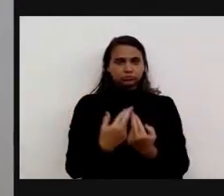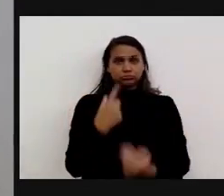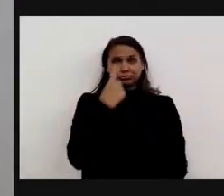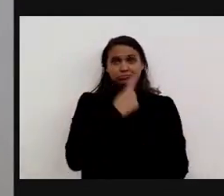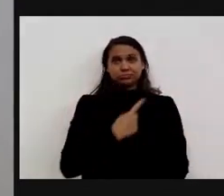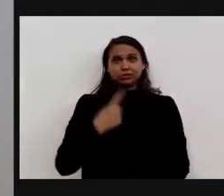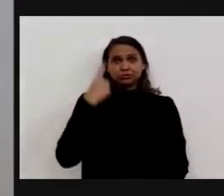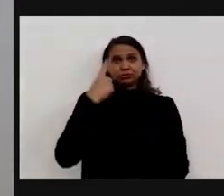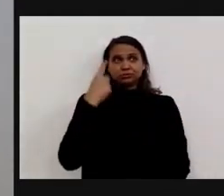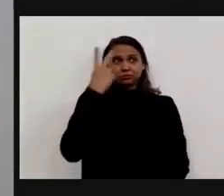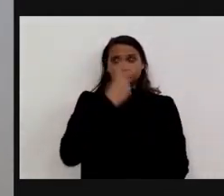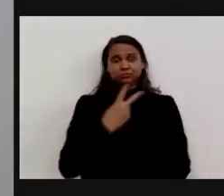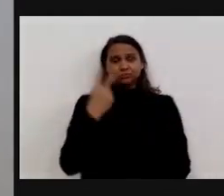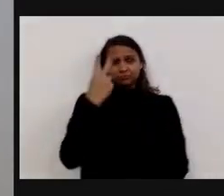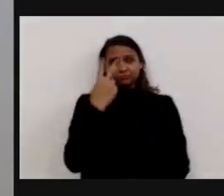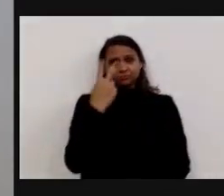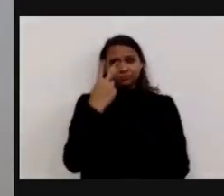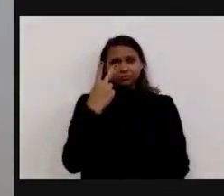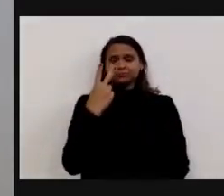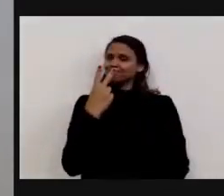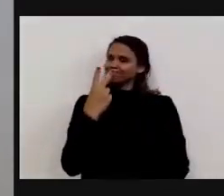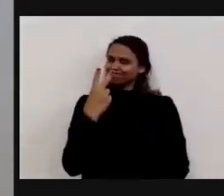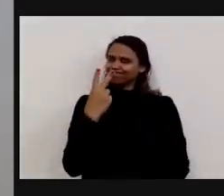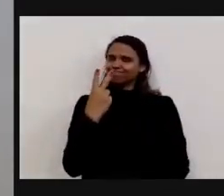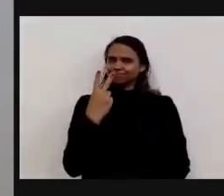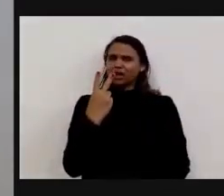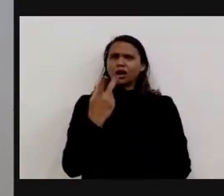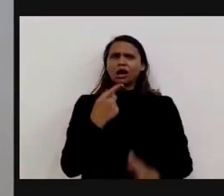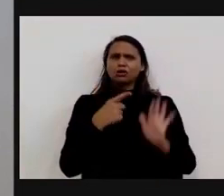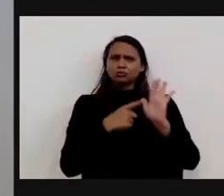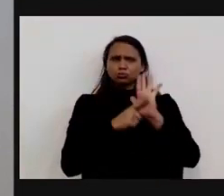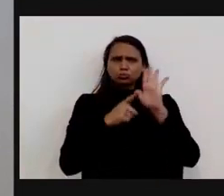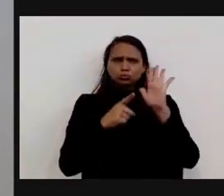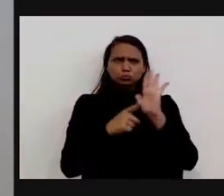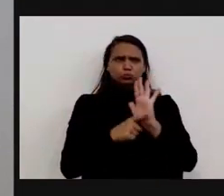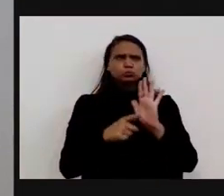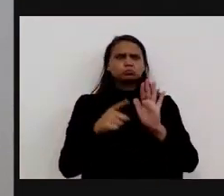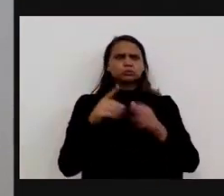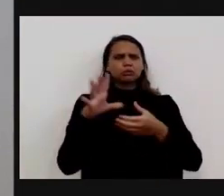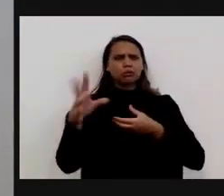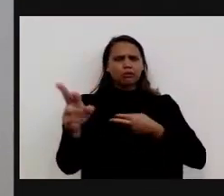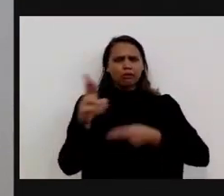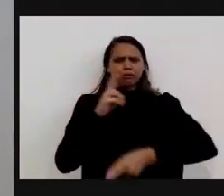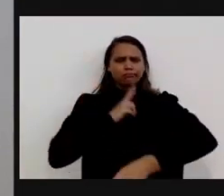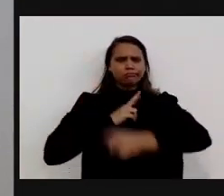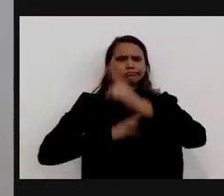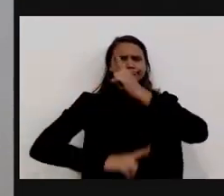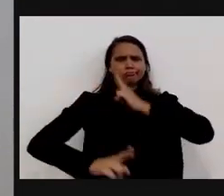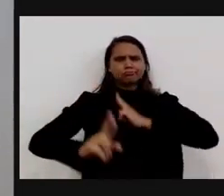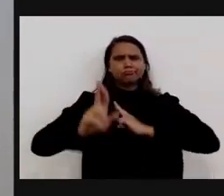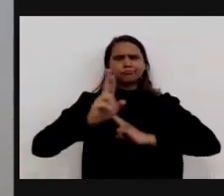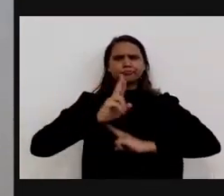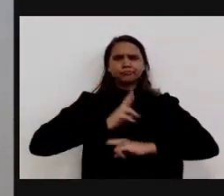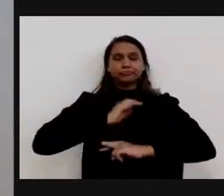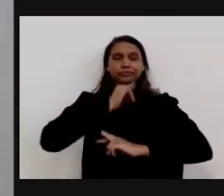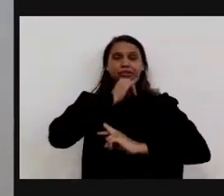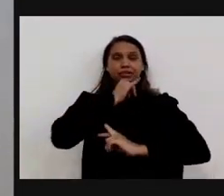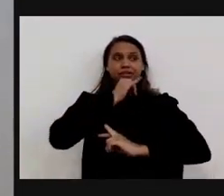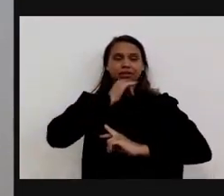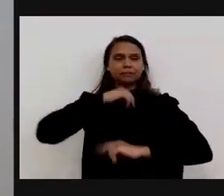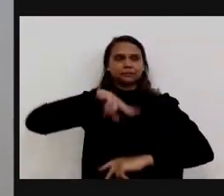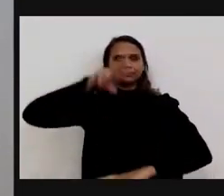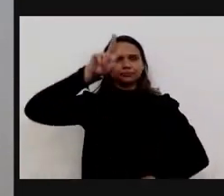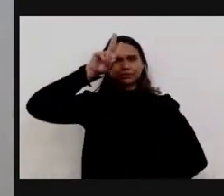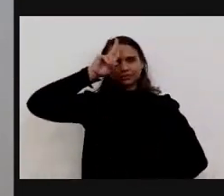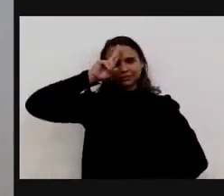horas o que que são 15 minutos e isso ajuda a gente a construir relacionamento às vezes são coisas simples do tipo se for uma reunião segunda-feira uma que a gente faz